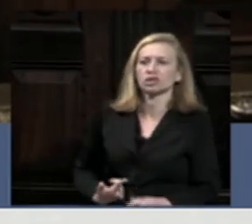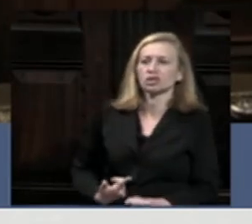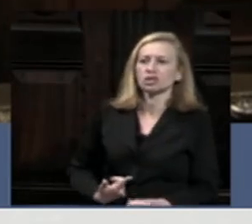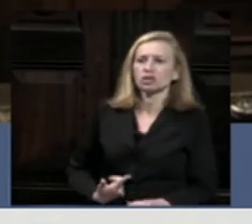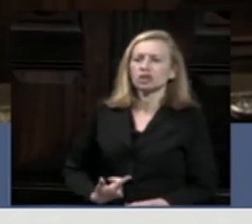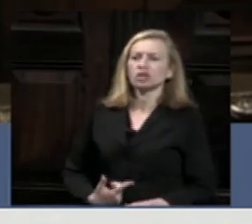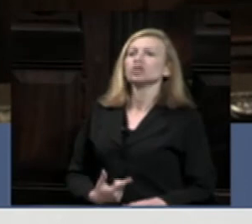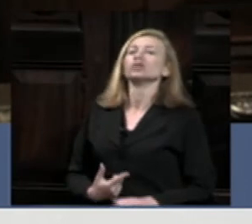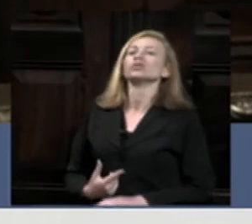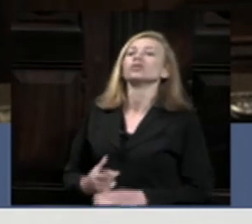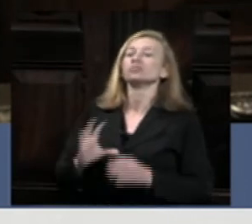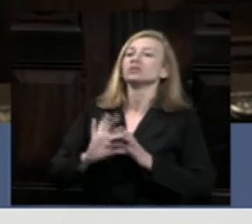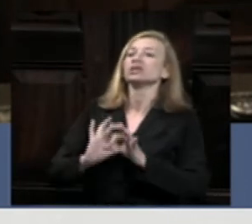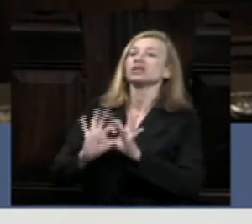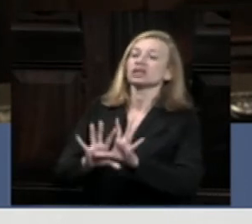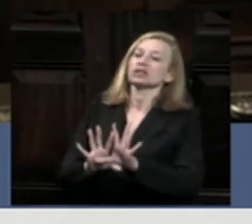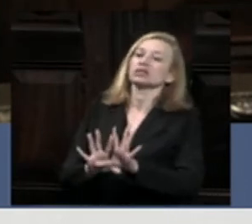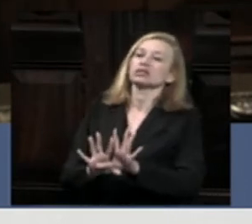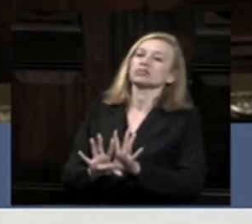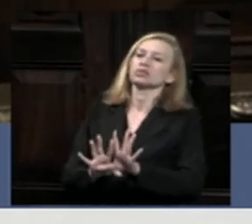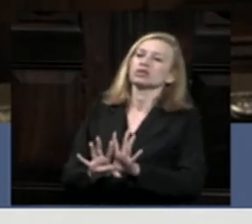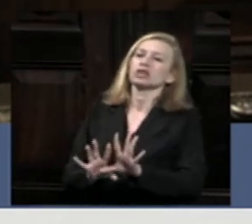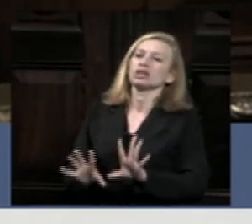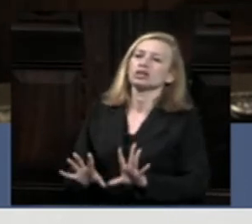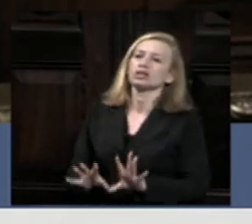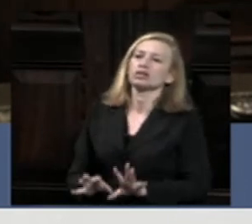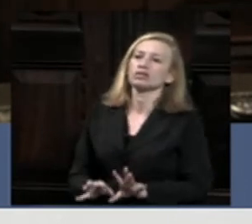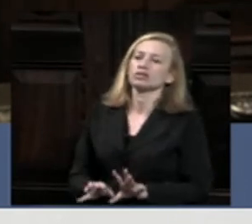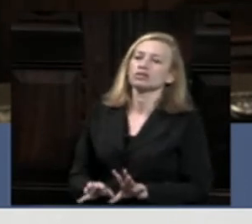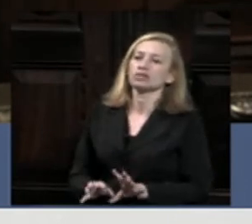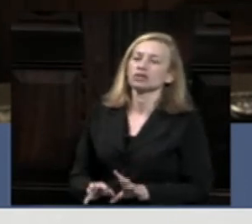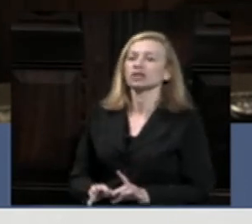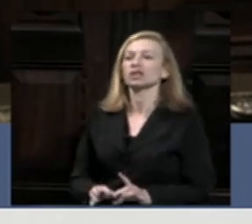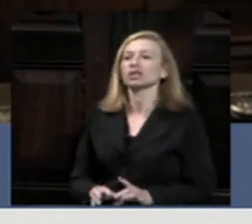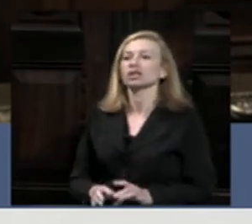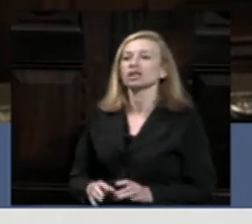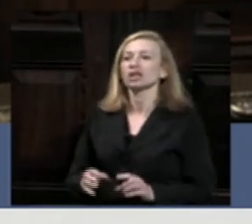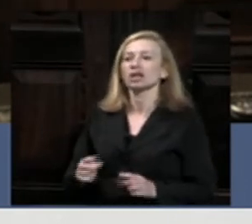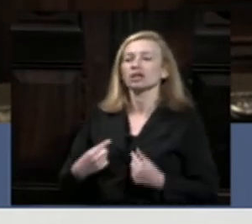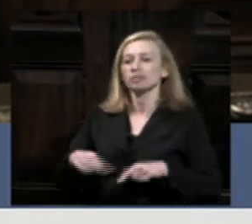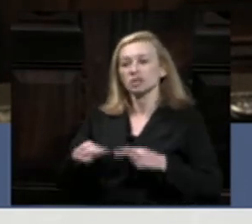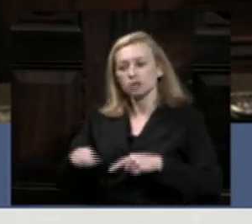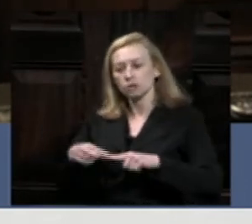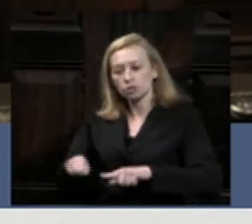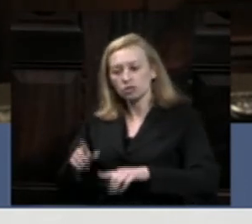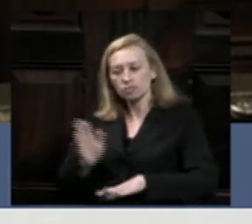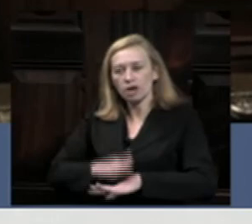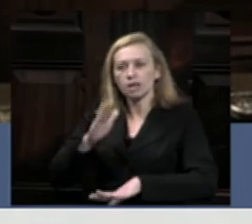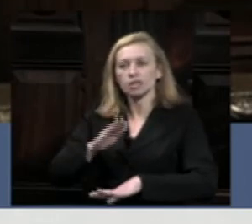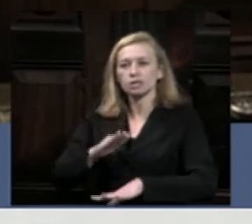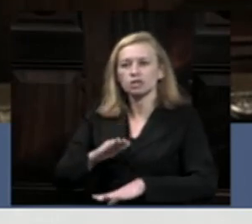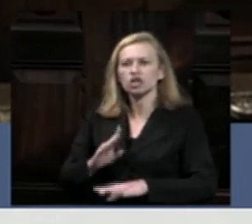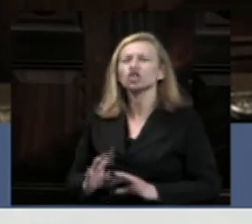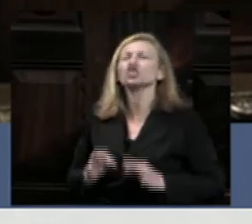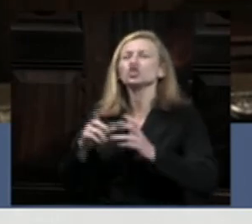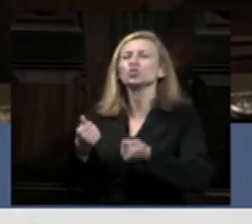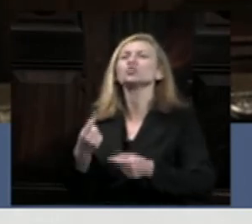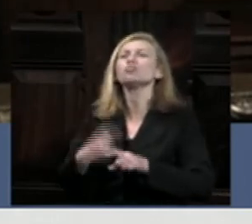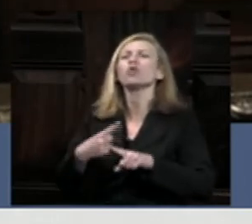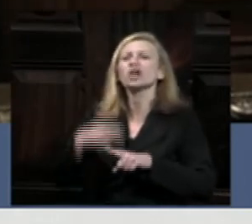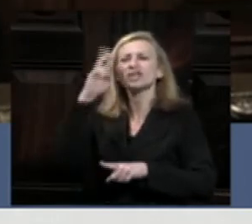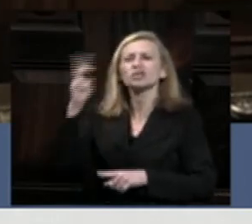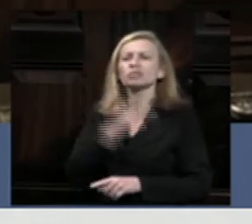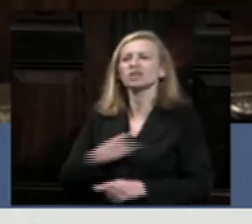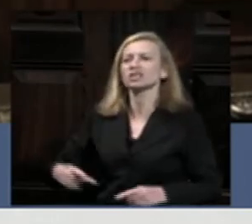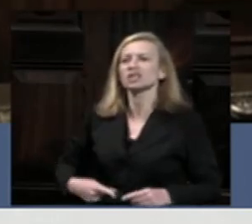popular independente, é que as perseguições começam a ser ainda mais implacáveis. E tudo isso, senhor presidente, é